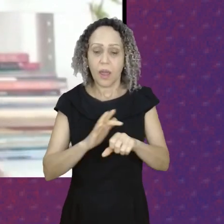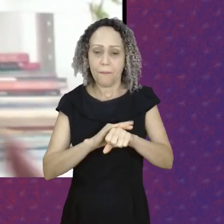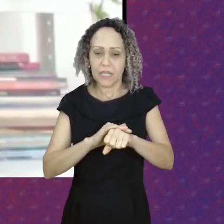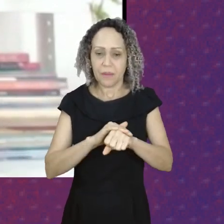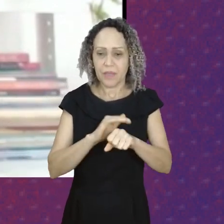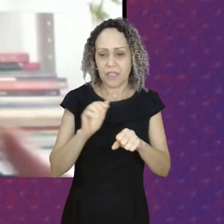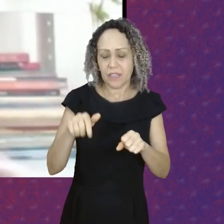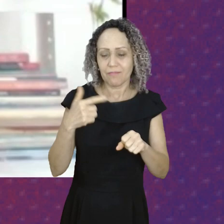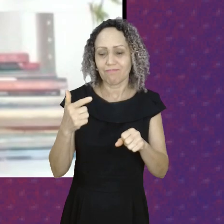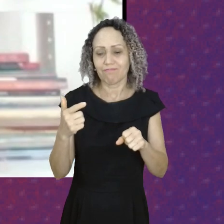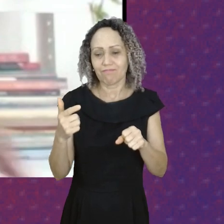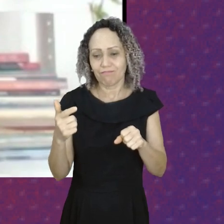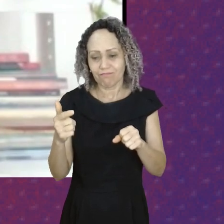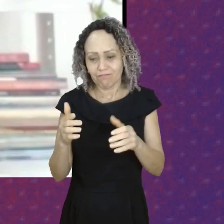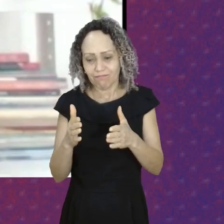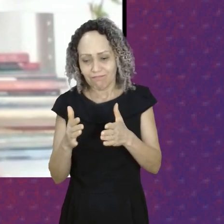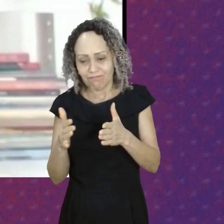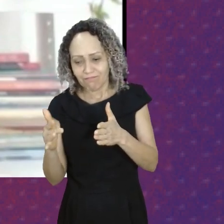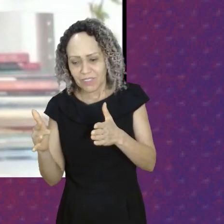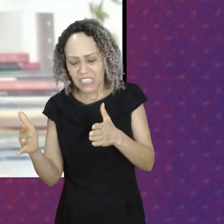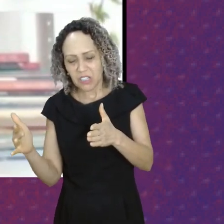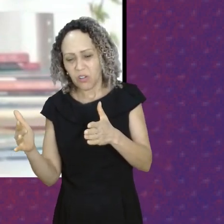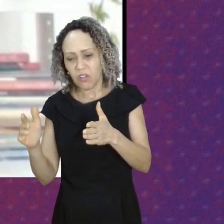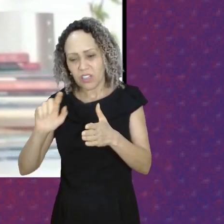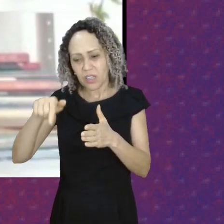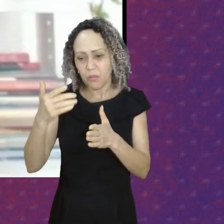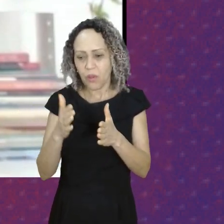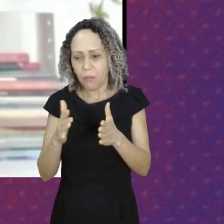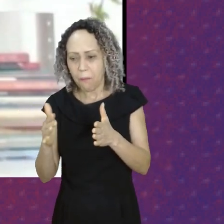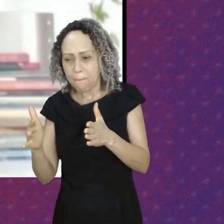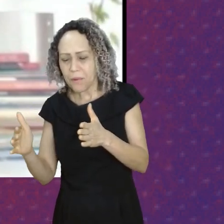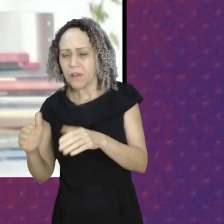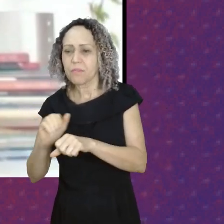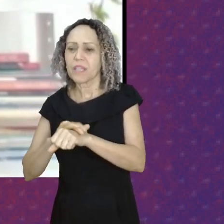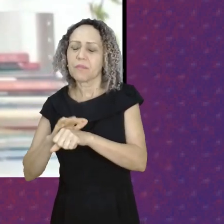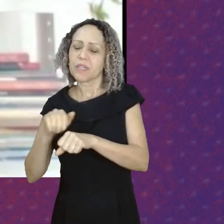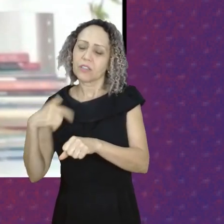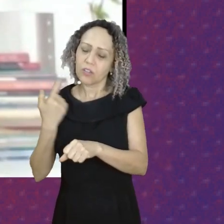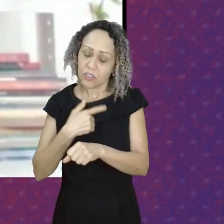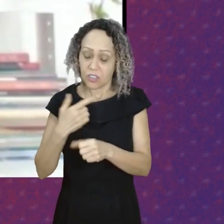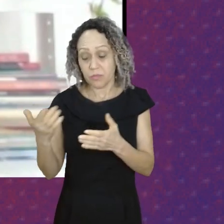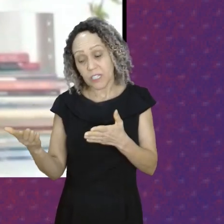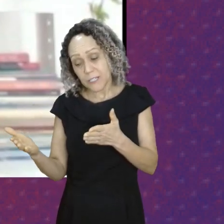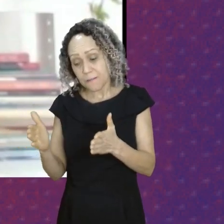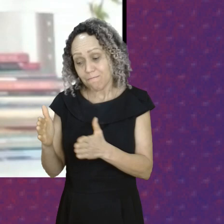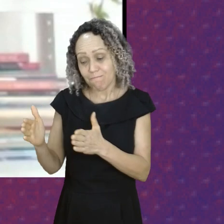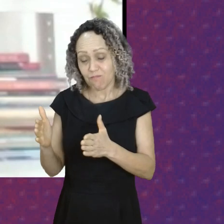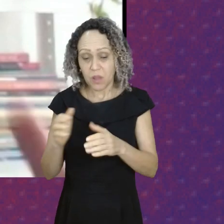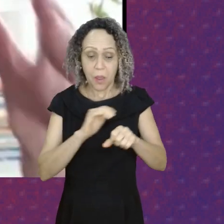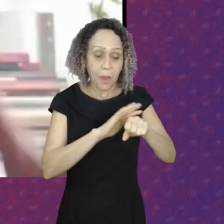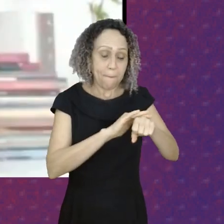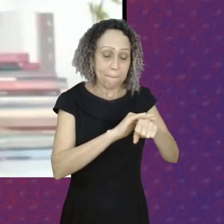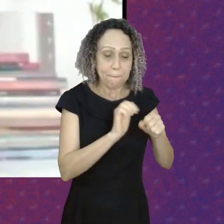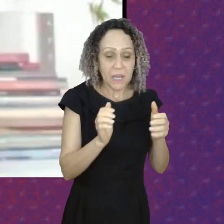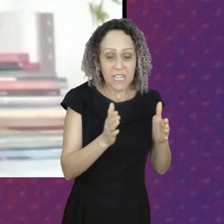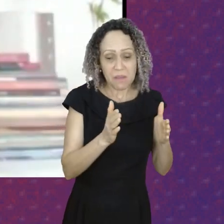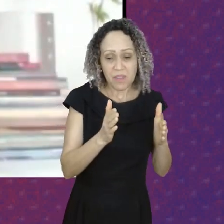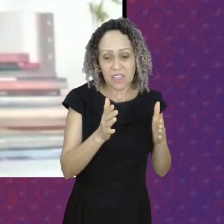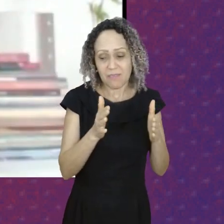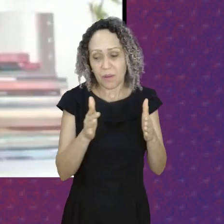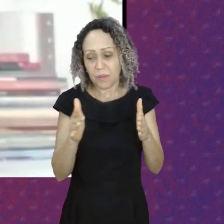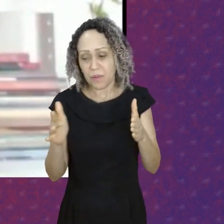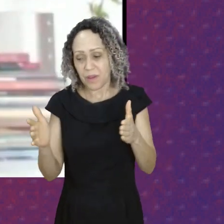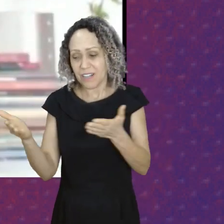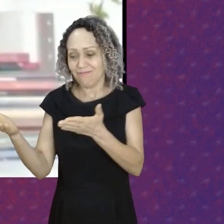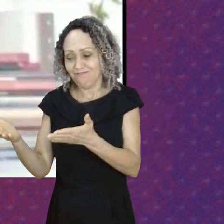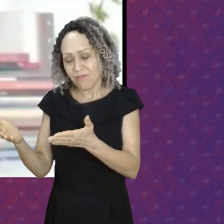nos períodos, né, de pós-pandemia, que nós ainda estamos vivendo a pandemia, uma situação